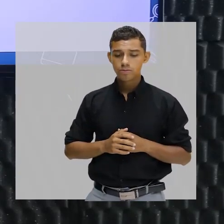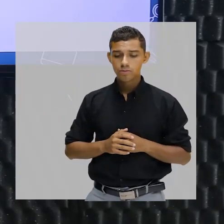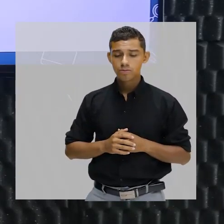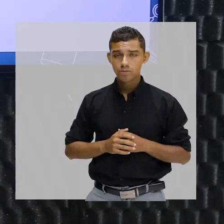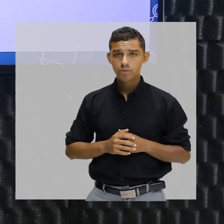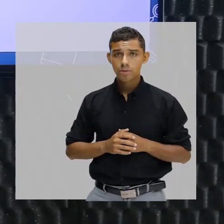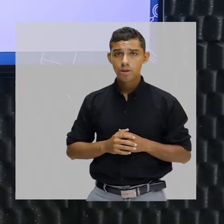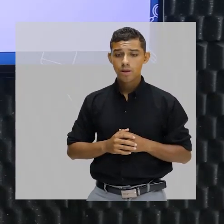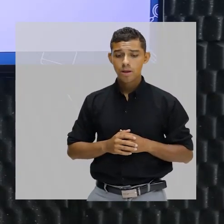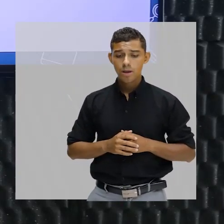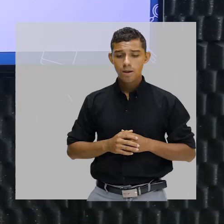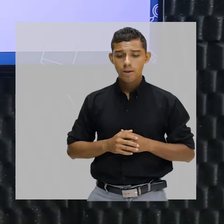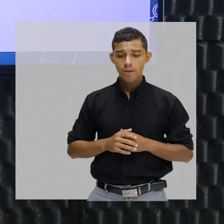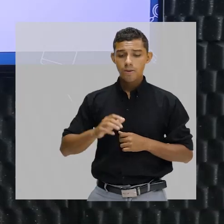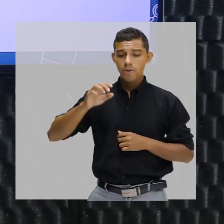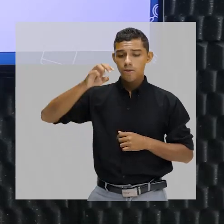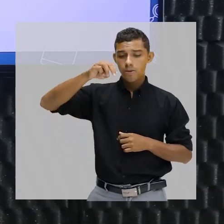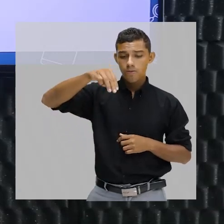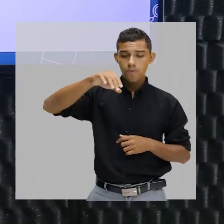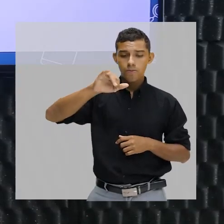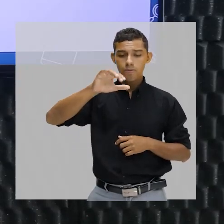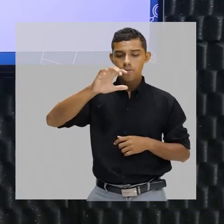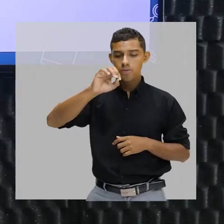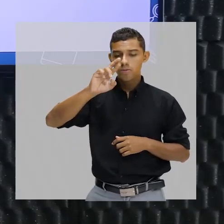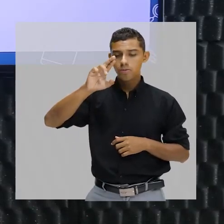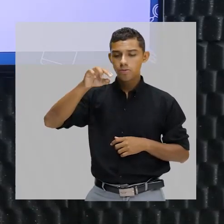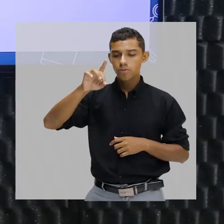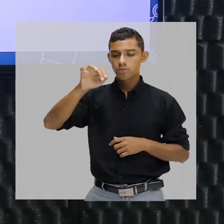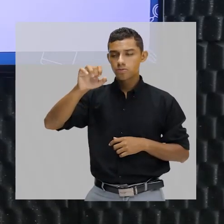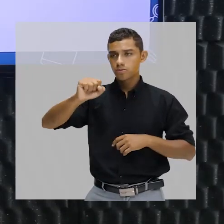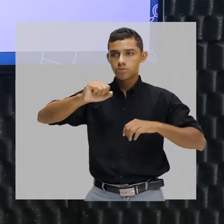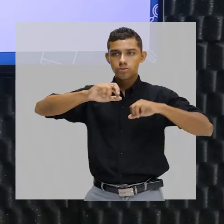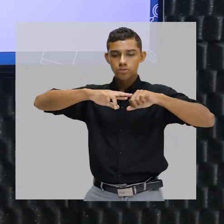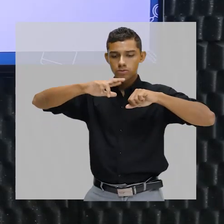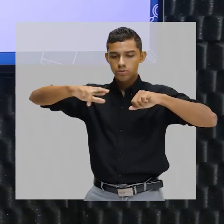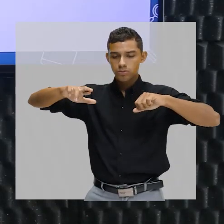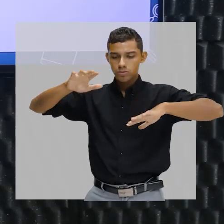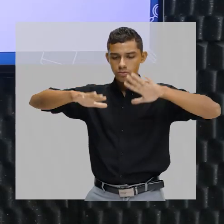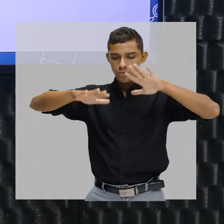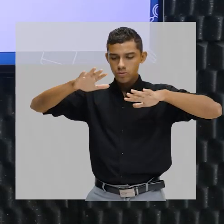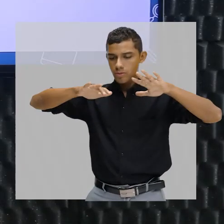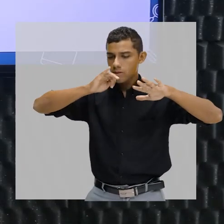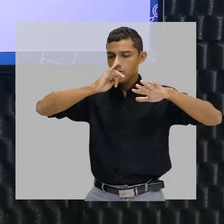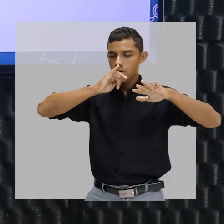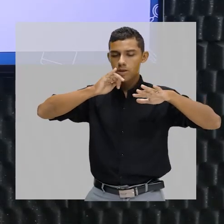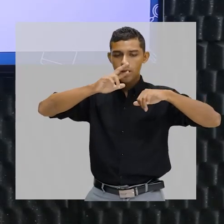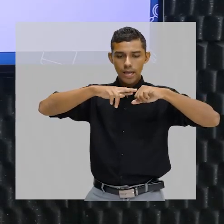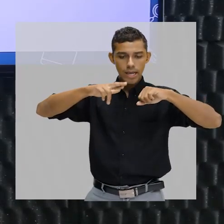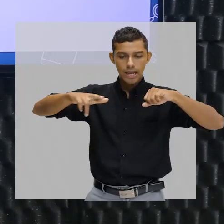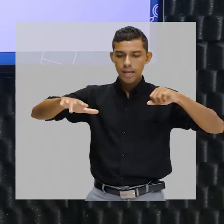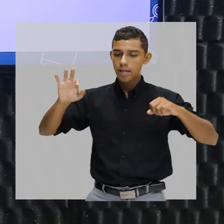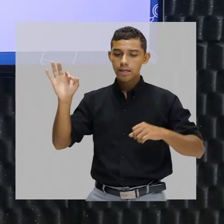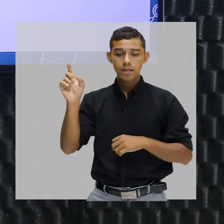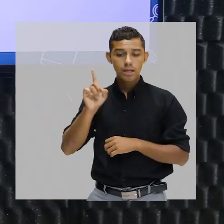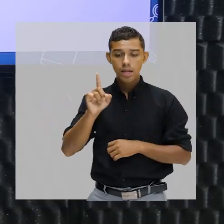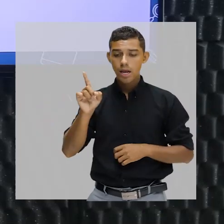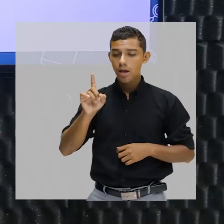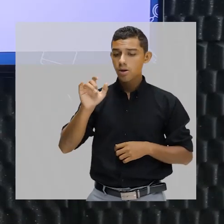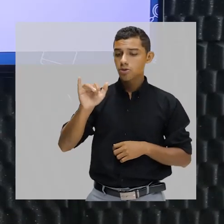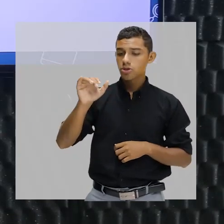As microondas, elas entram na categoria de ondas eletromagnéticas que são de radiação não